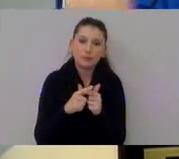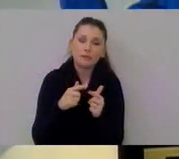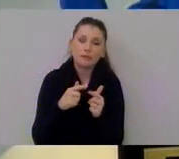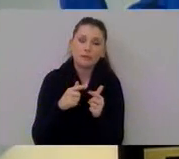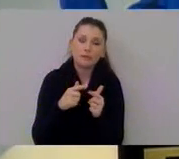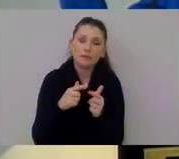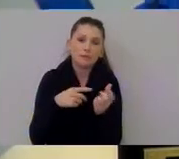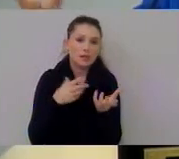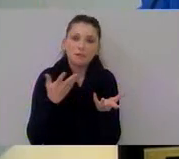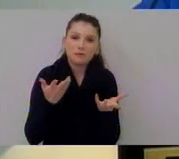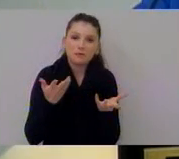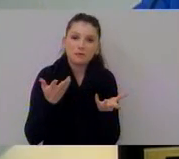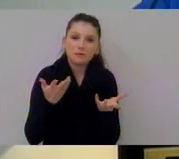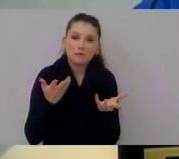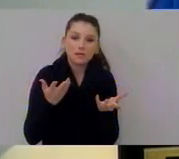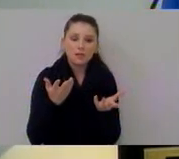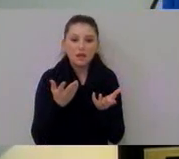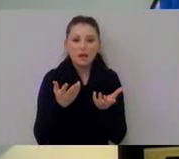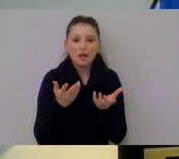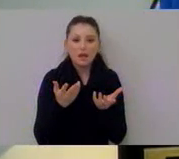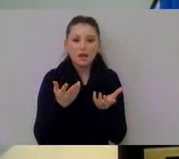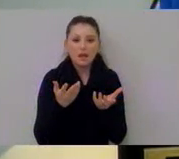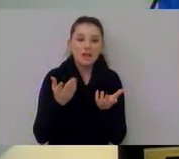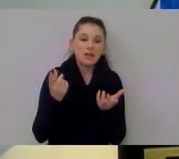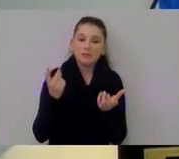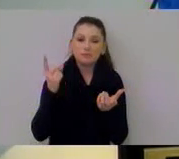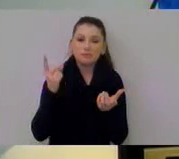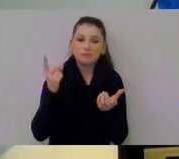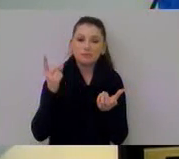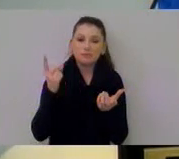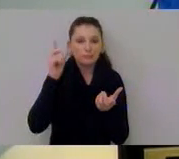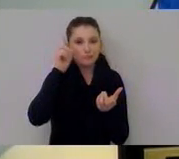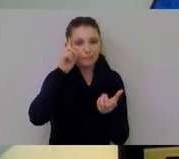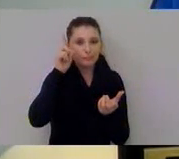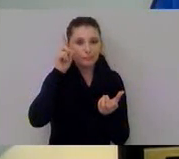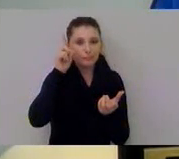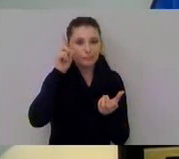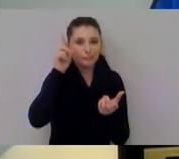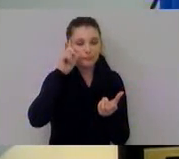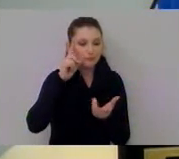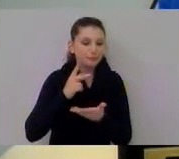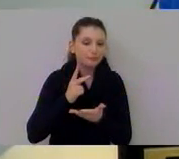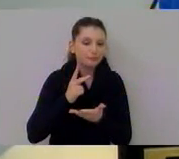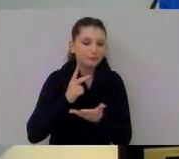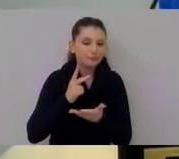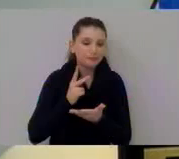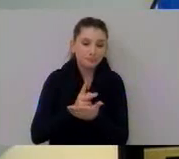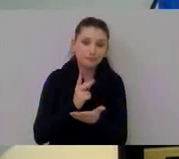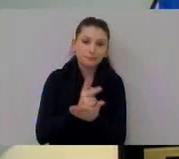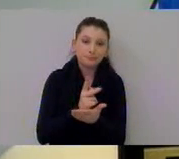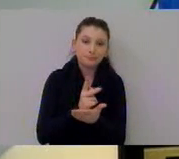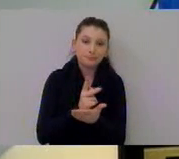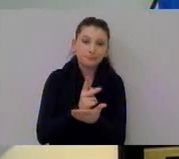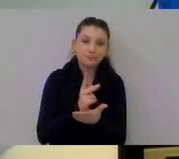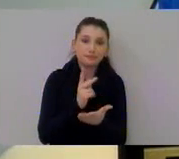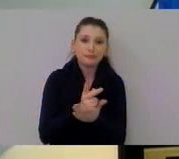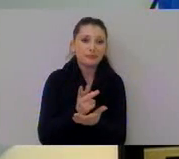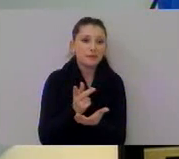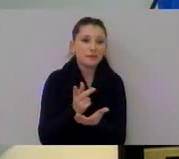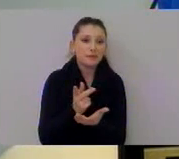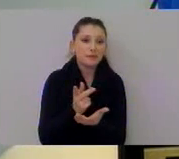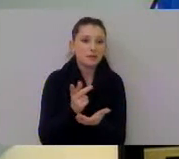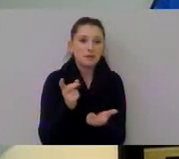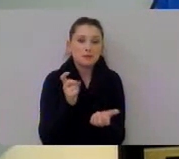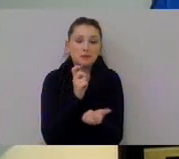o dia a dia, principalmente no inverno, com chuva, corra de forma mais